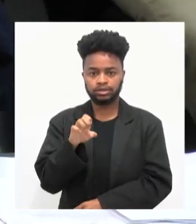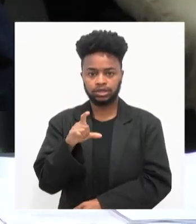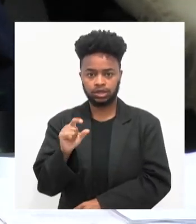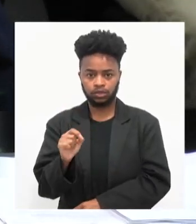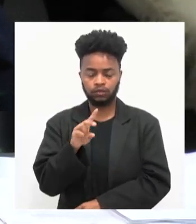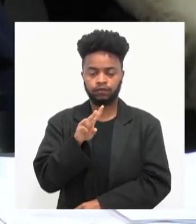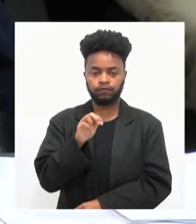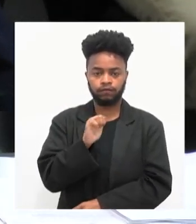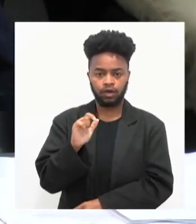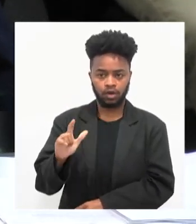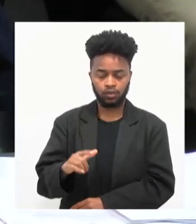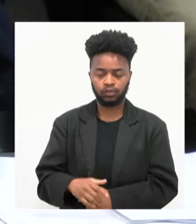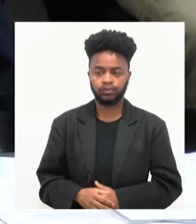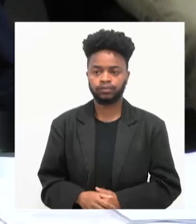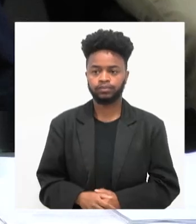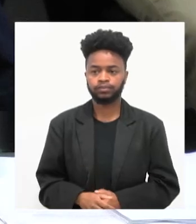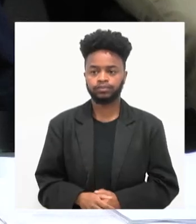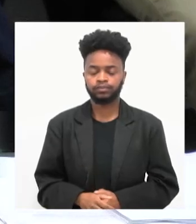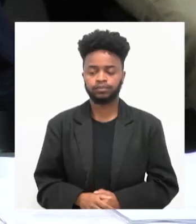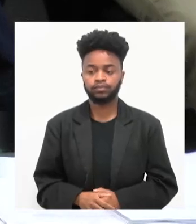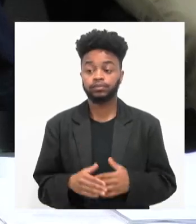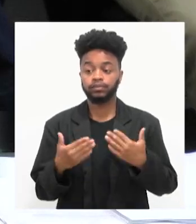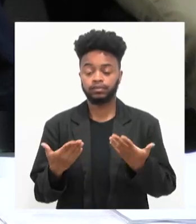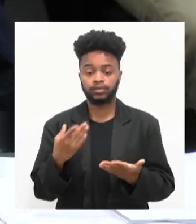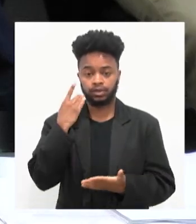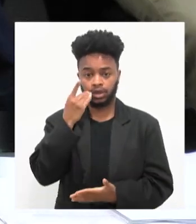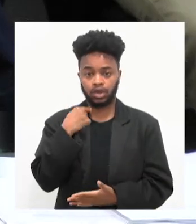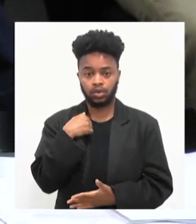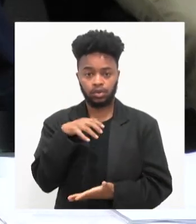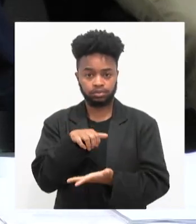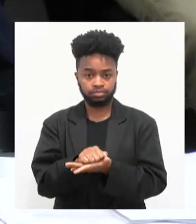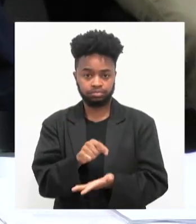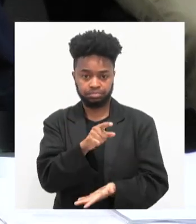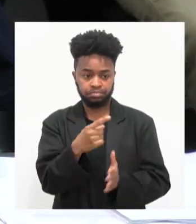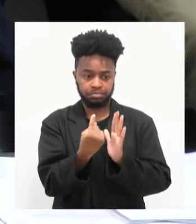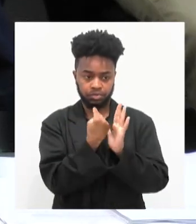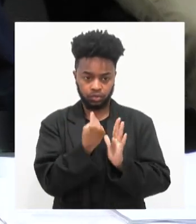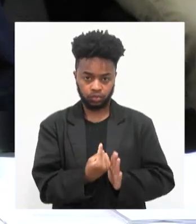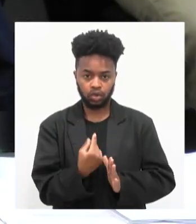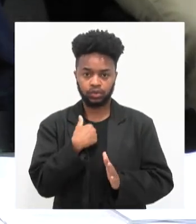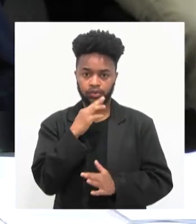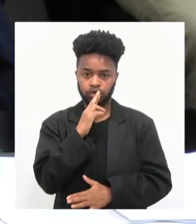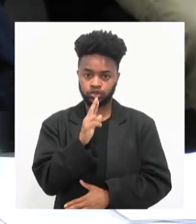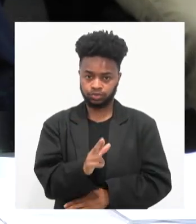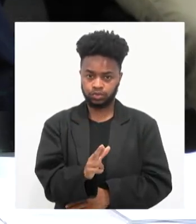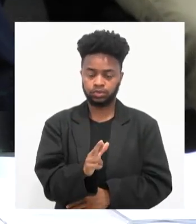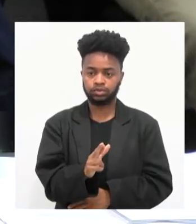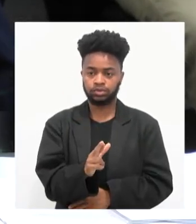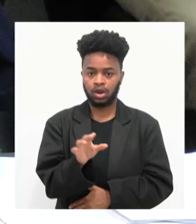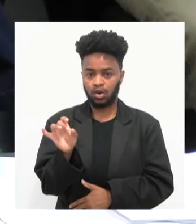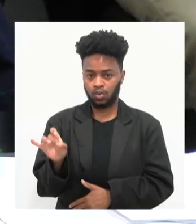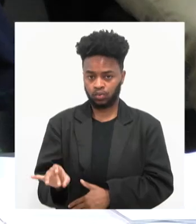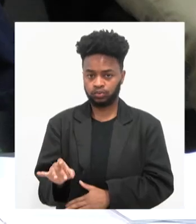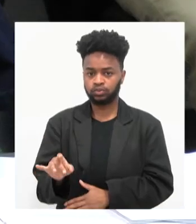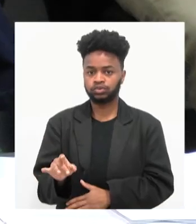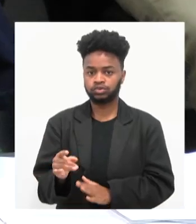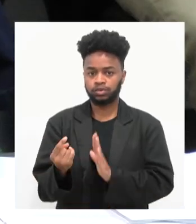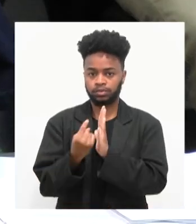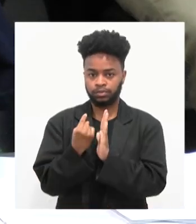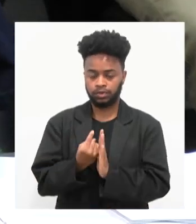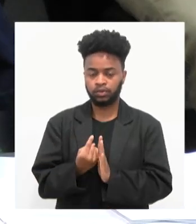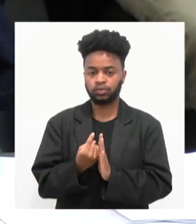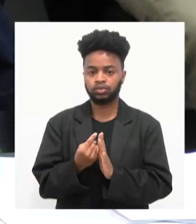Ceasa. Deputado, anotei aqui todas as perguntas do senhor. Vou responder a última pergunta com